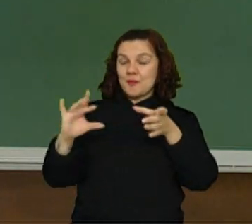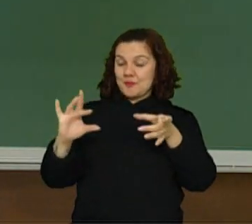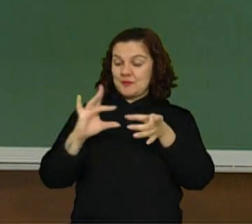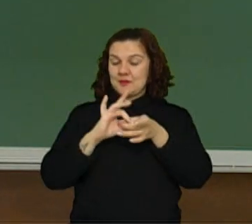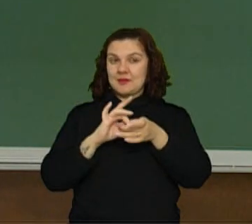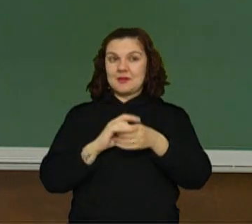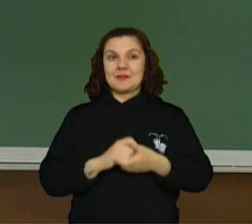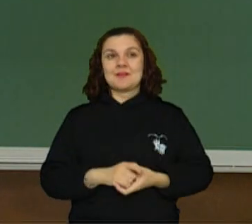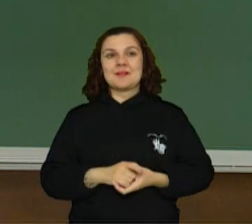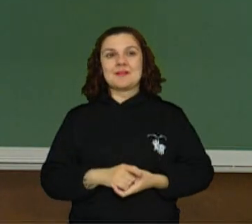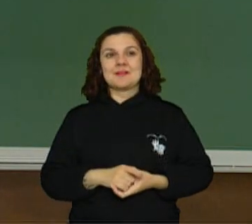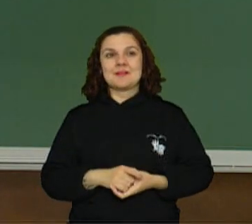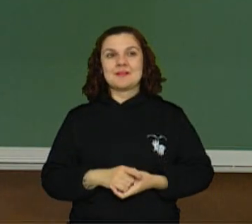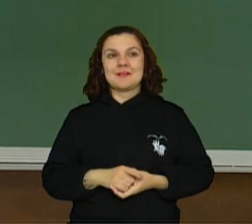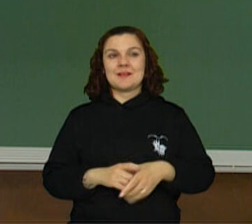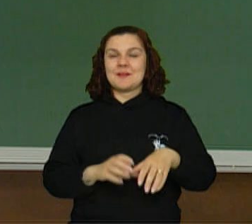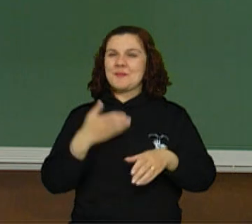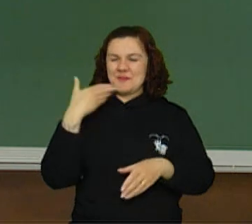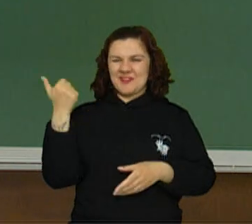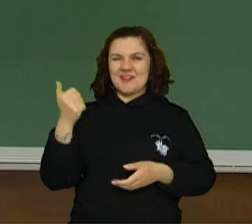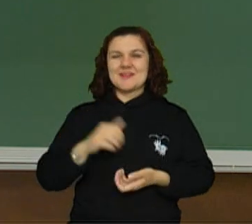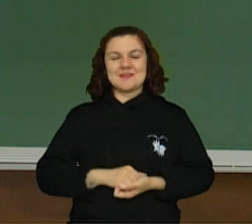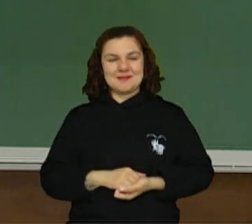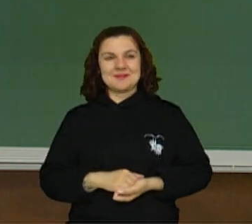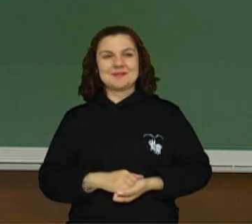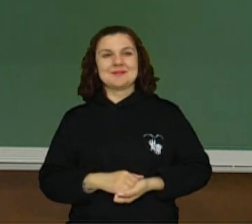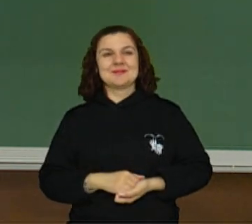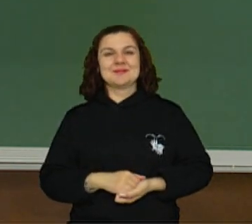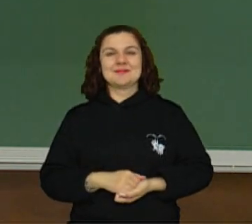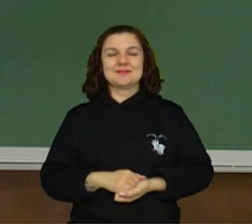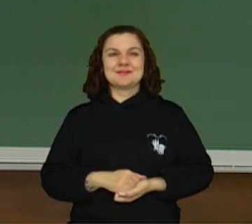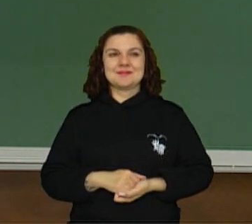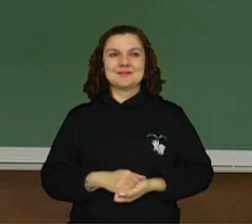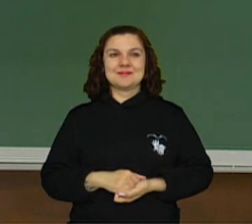Portanto, predicado nominal. Muito fácil, né?